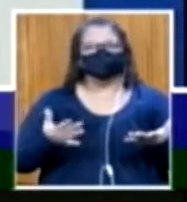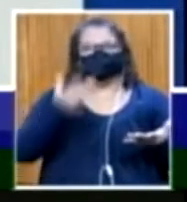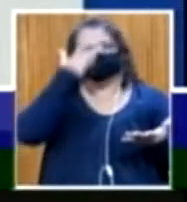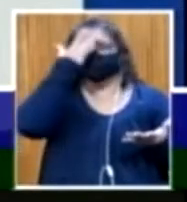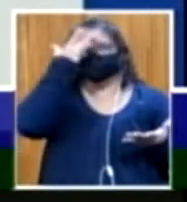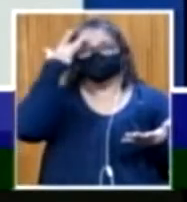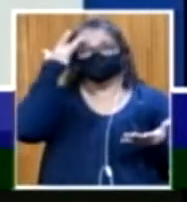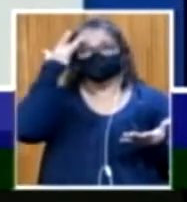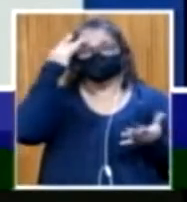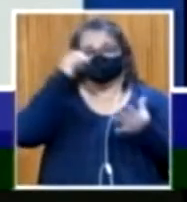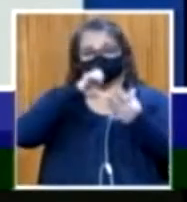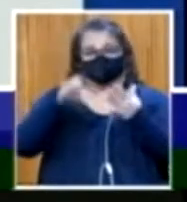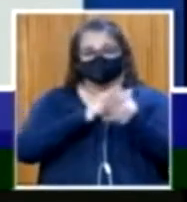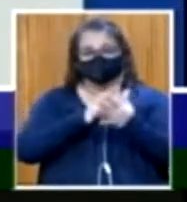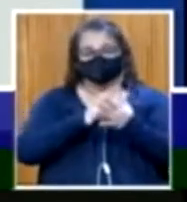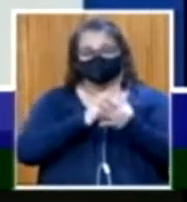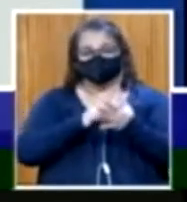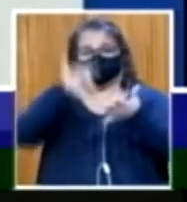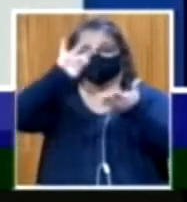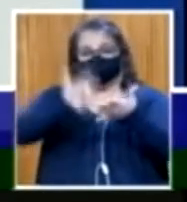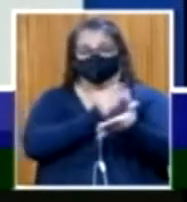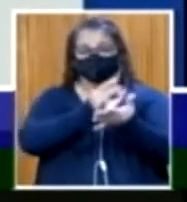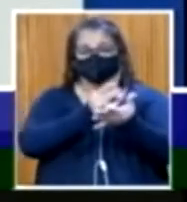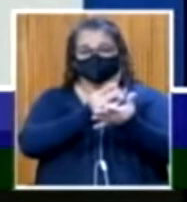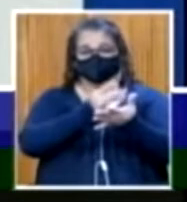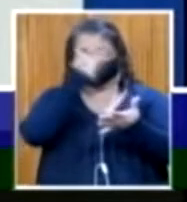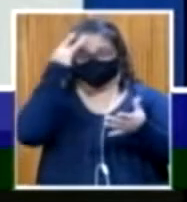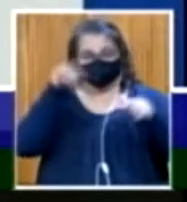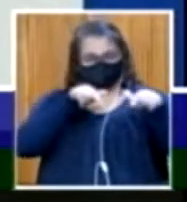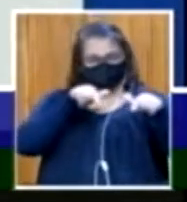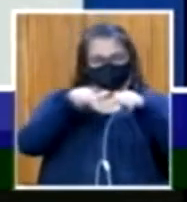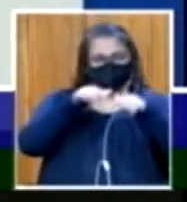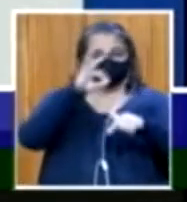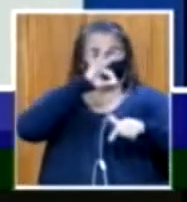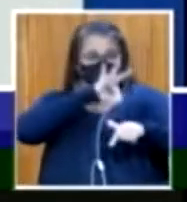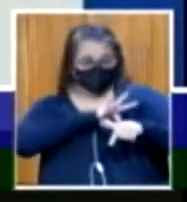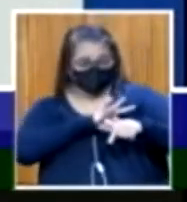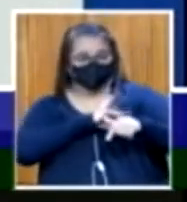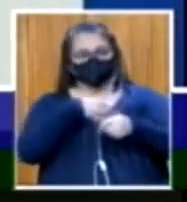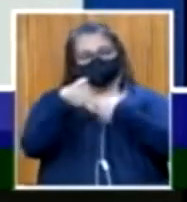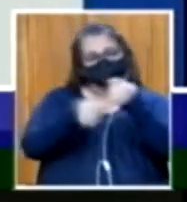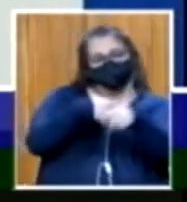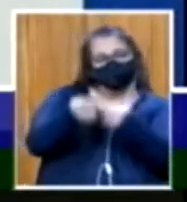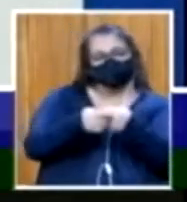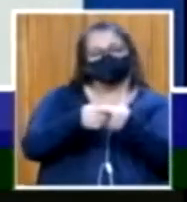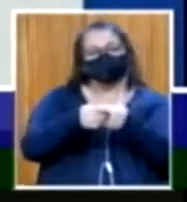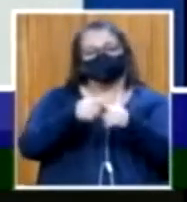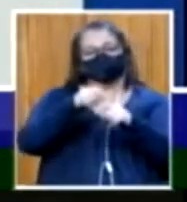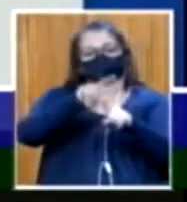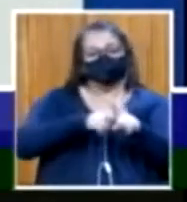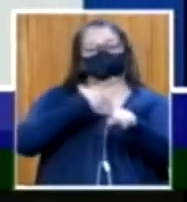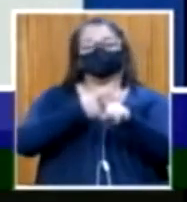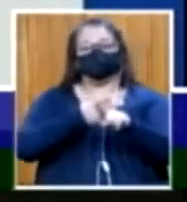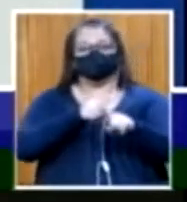pessoas jurídicas que empregam, são elas que movimentam a economia em grande parte. E